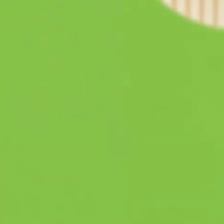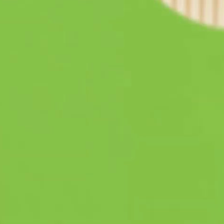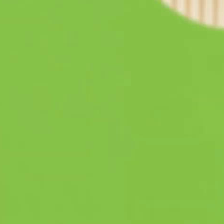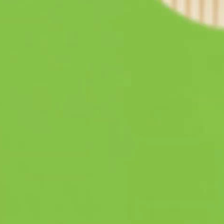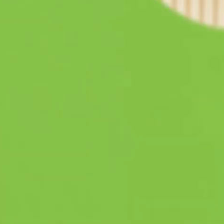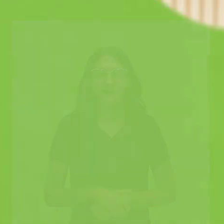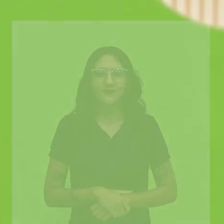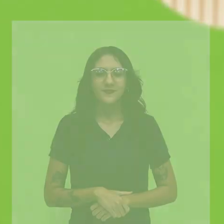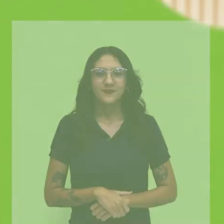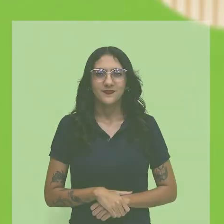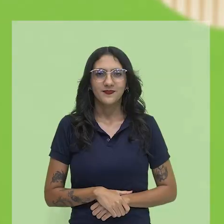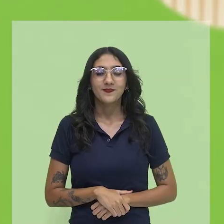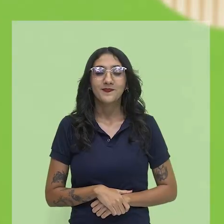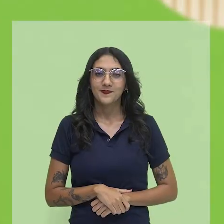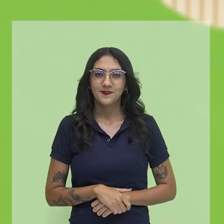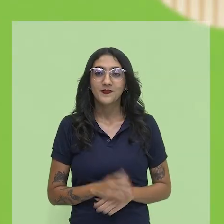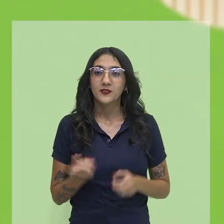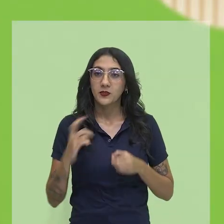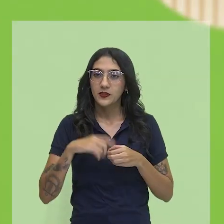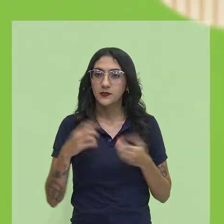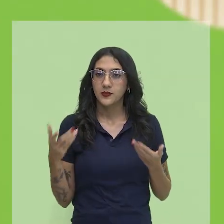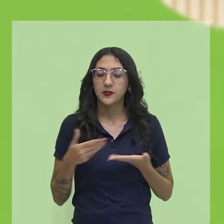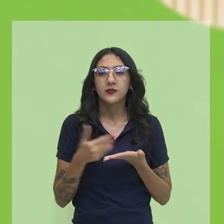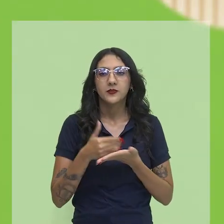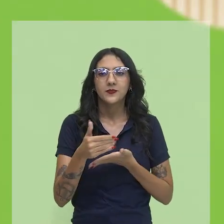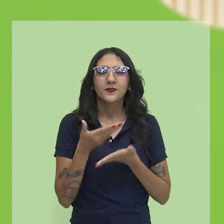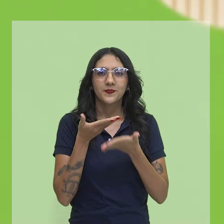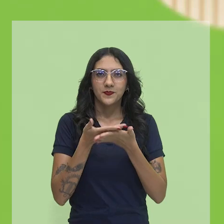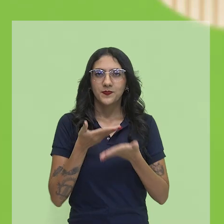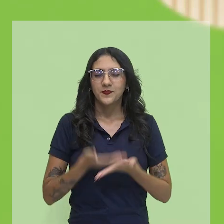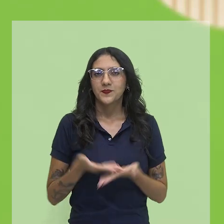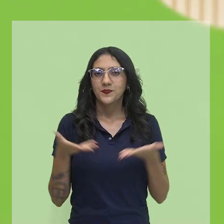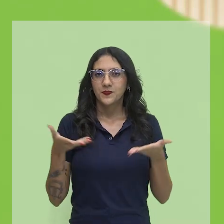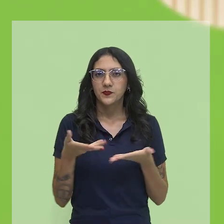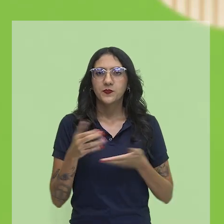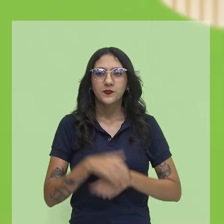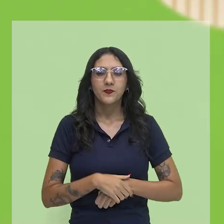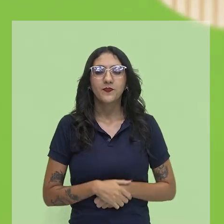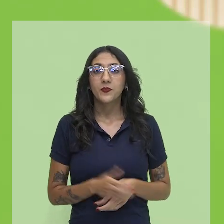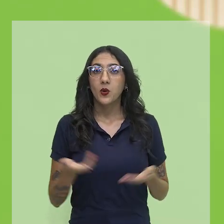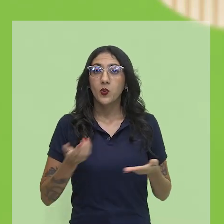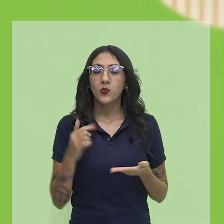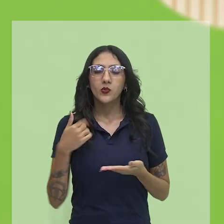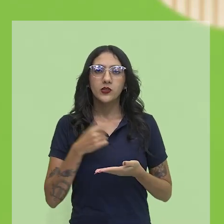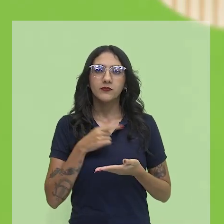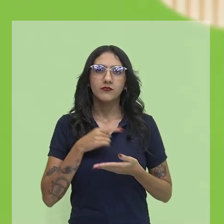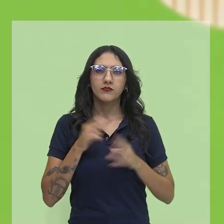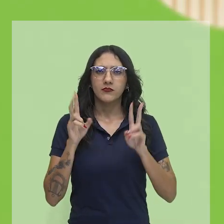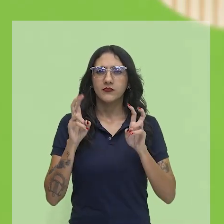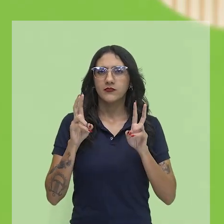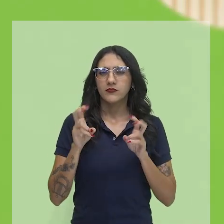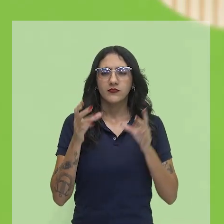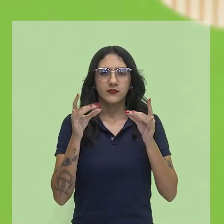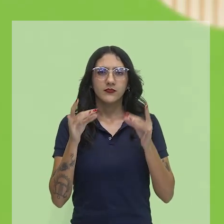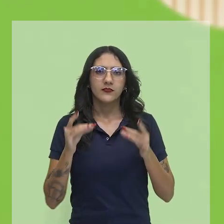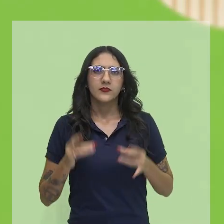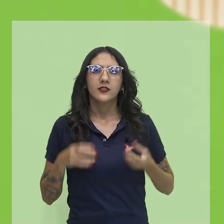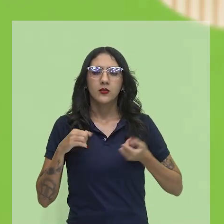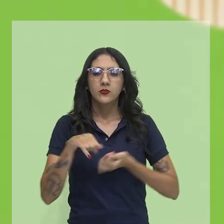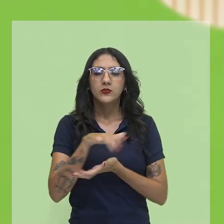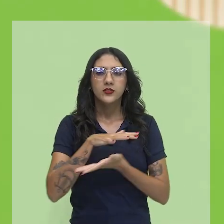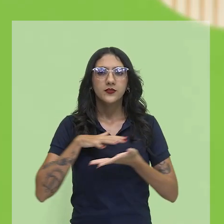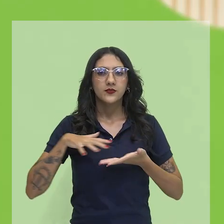Muito bem, pessoal. Voltamos aqui para a nossa aula, que é uma aula que vai falar sobre o